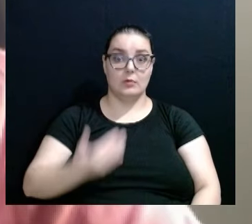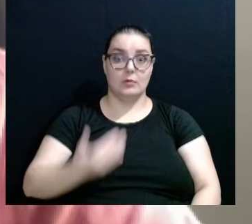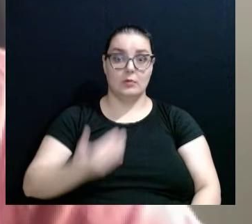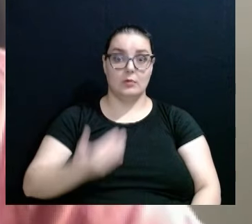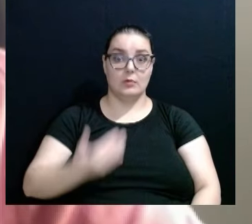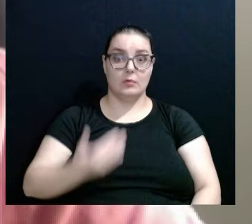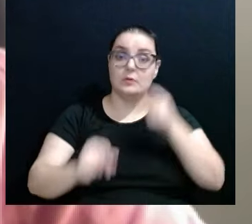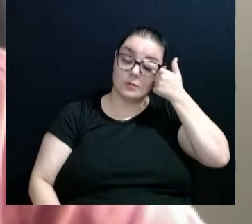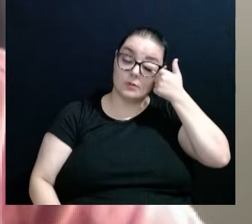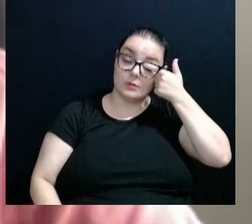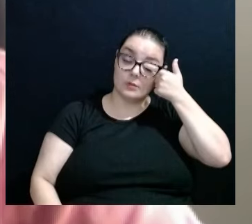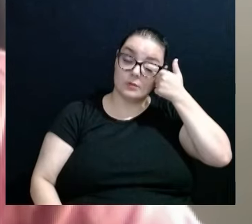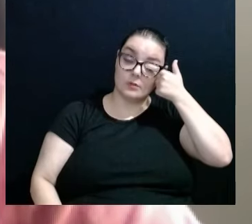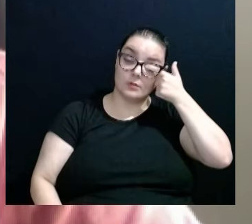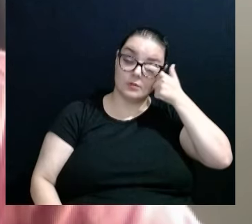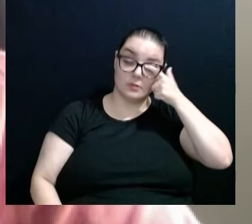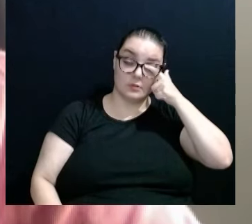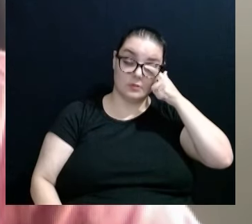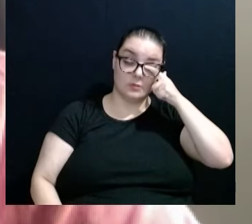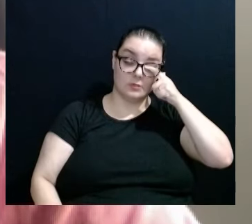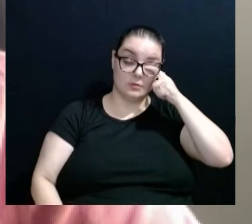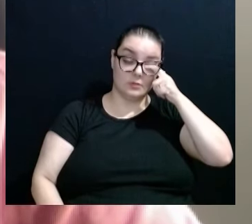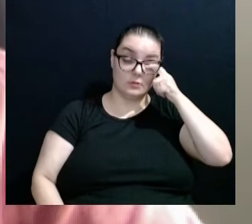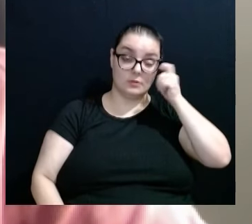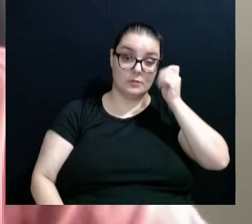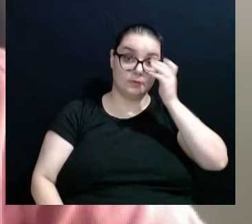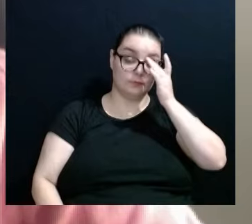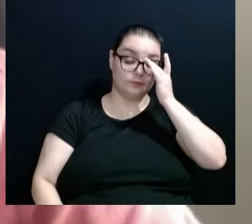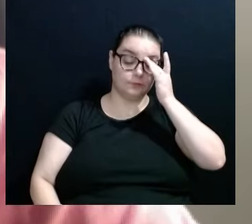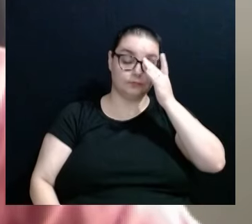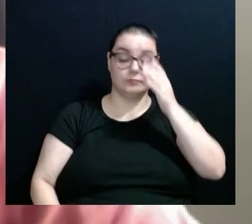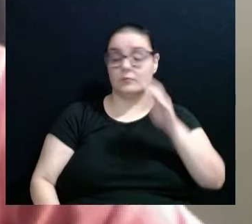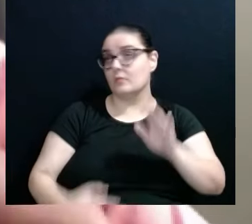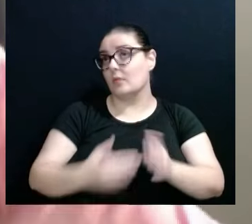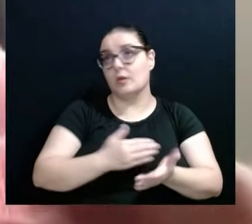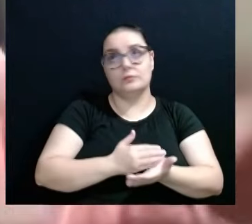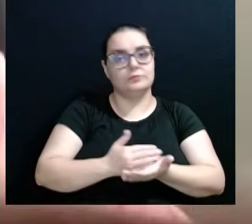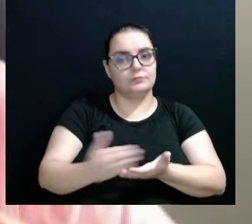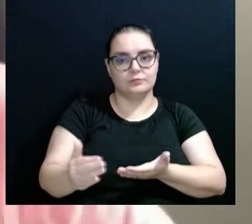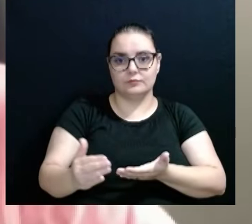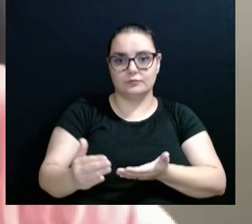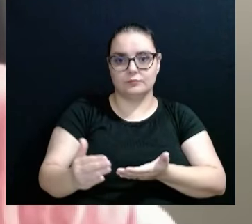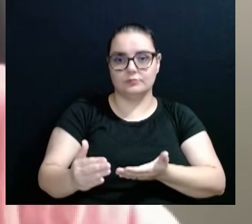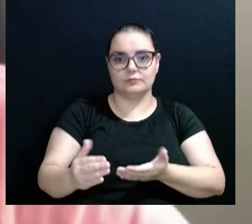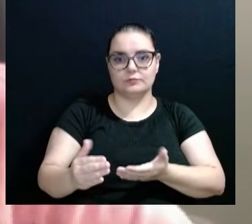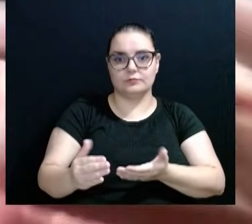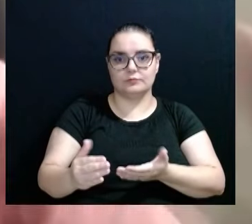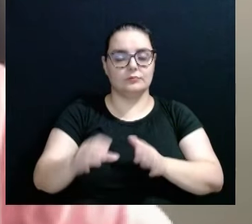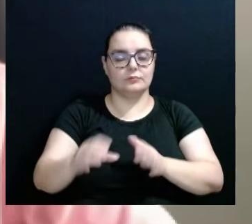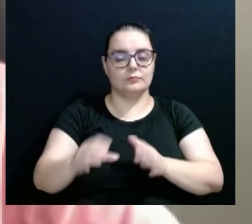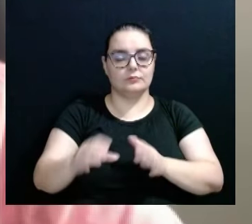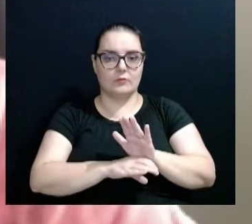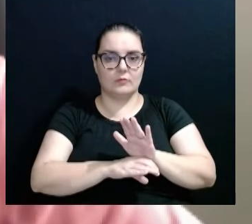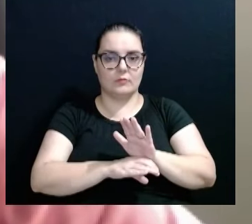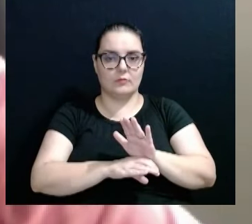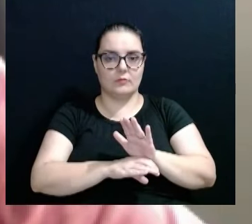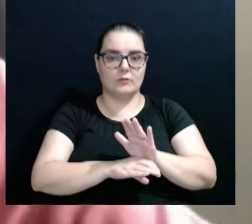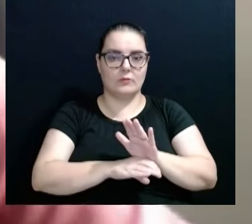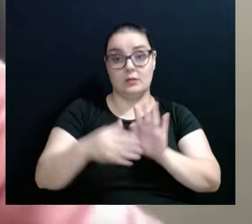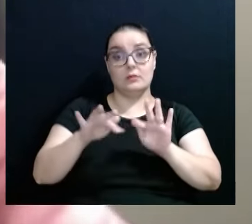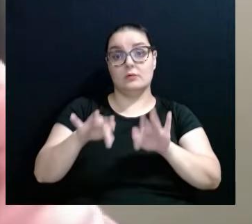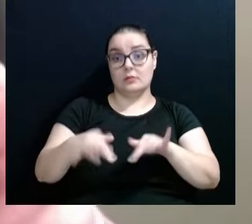relatório. Porém, quando os relatórios, seja as versões iniciais dos